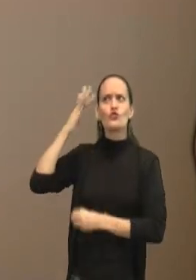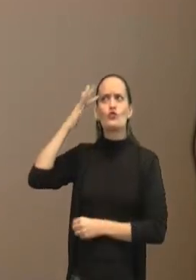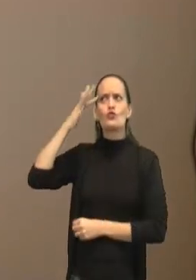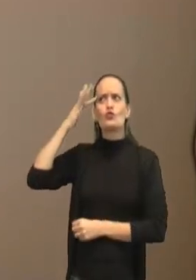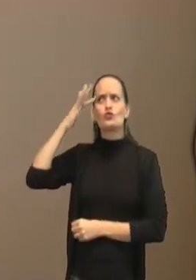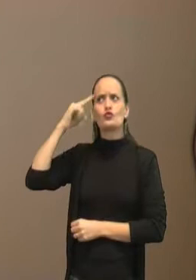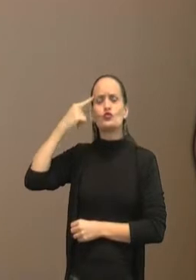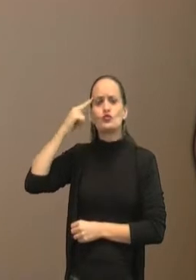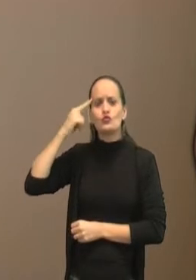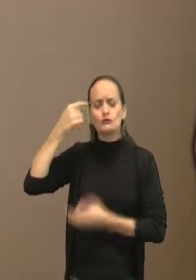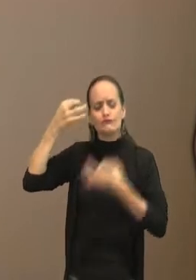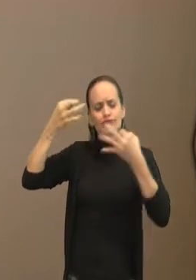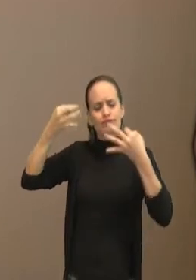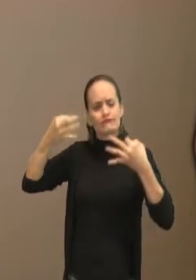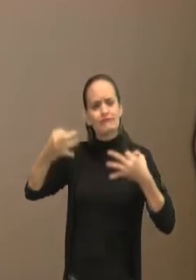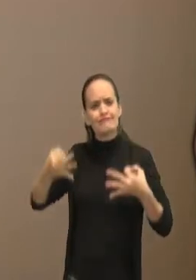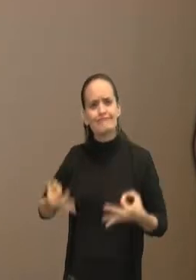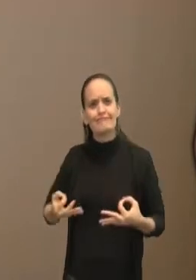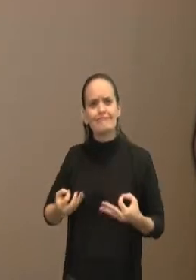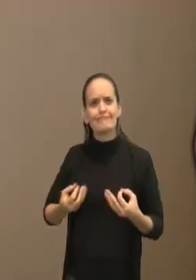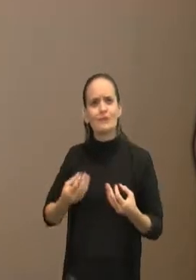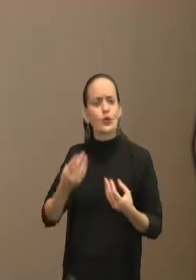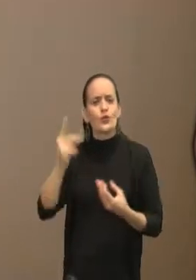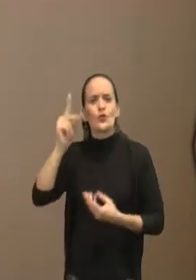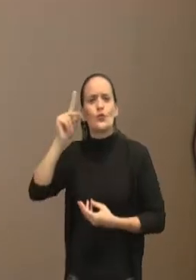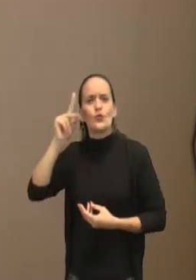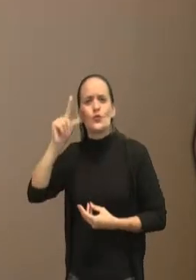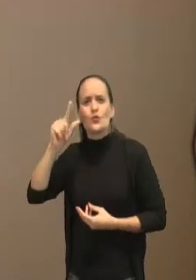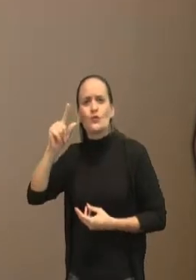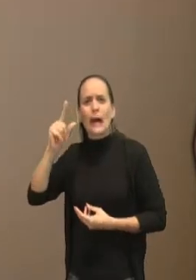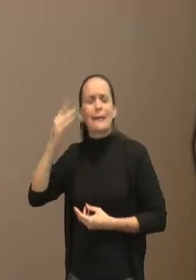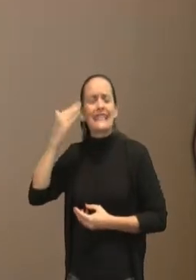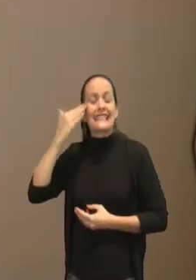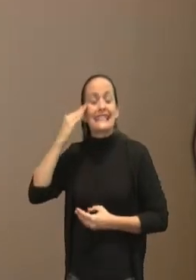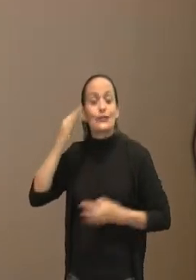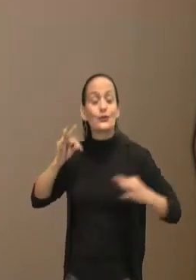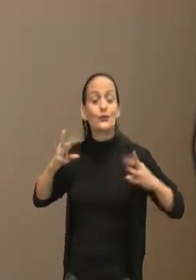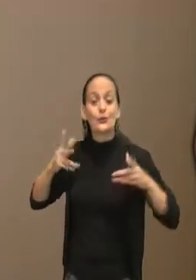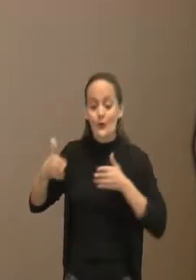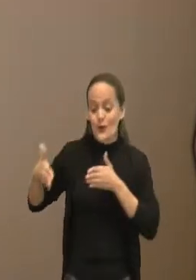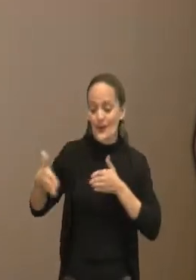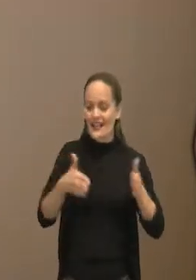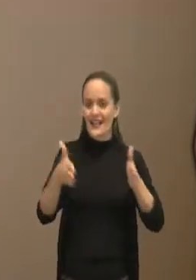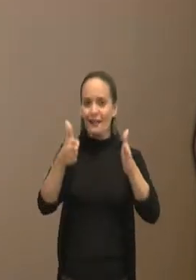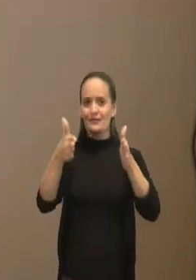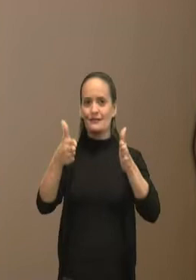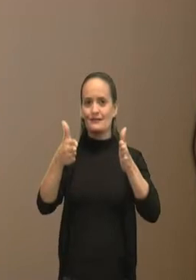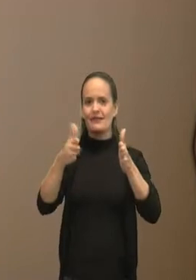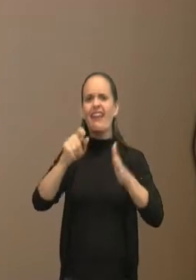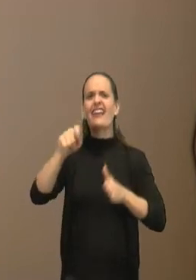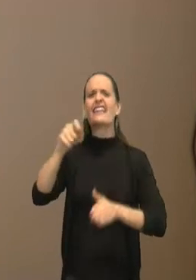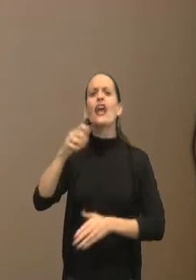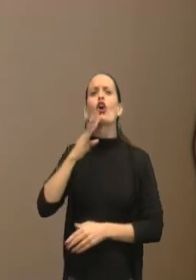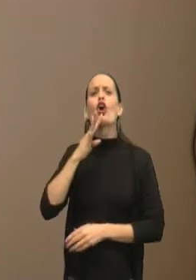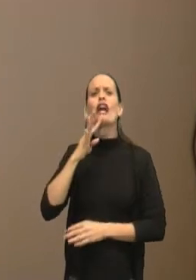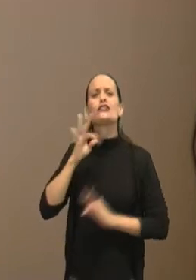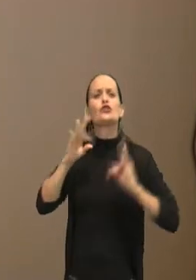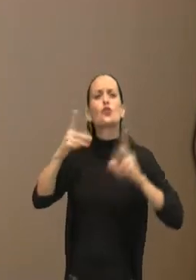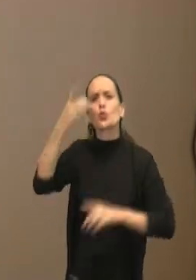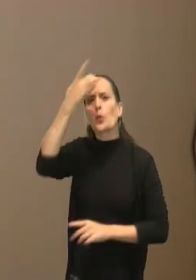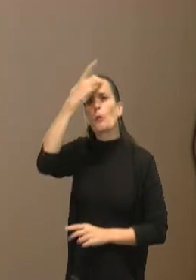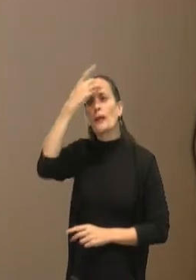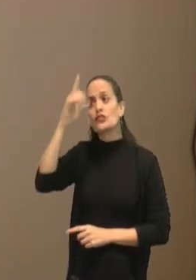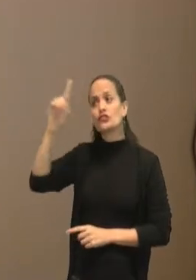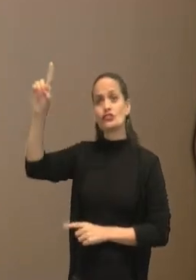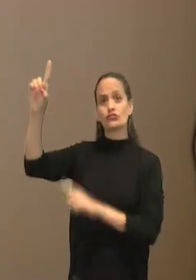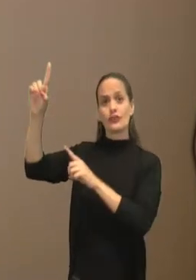quão inescrutáveis, quão impenetráveis são os seus caminhos, pois quem conheceu a mente do Senhor,